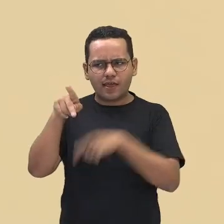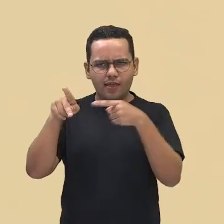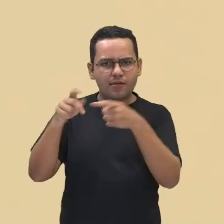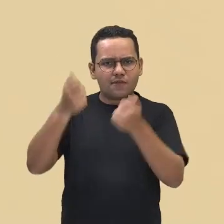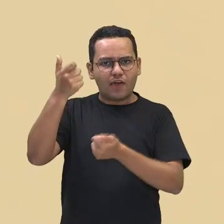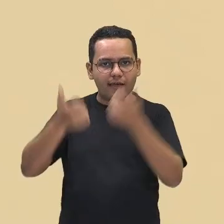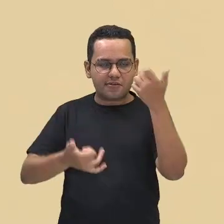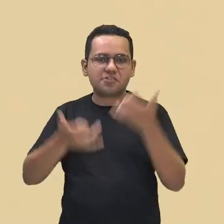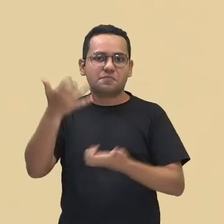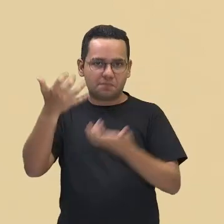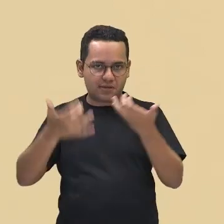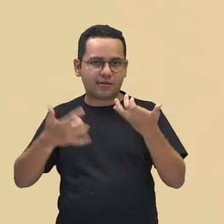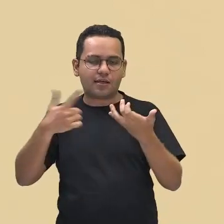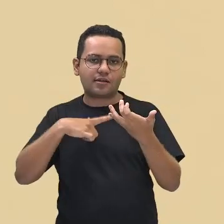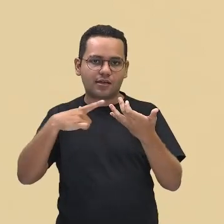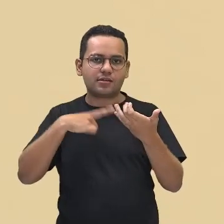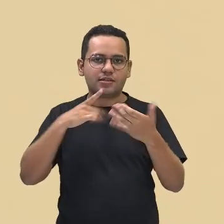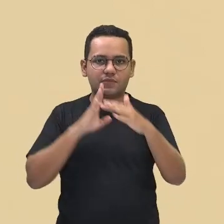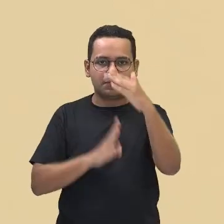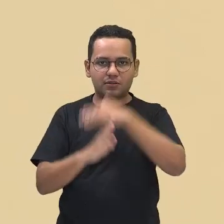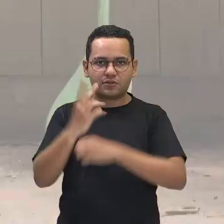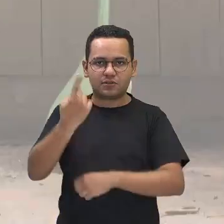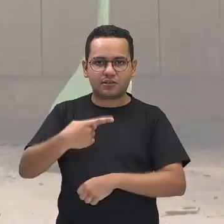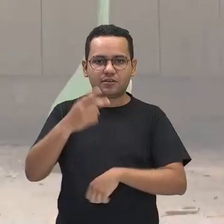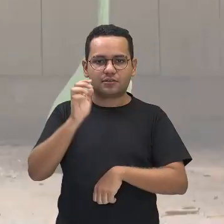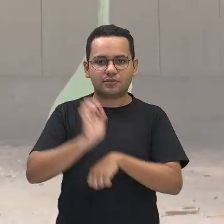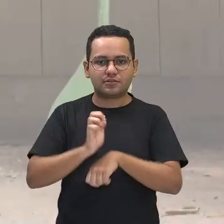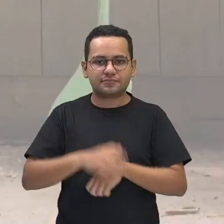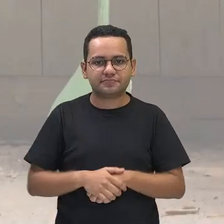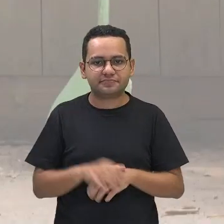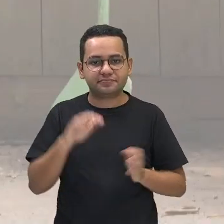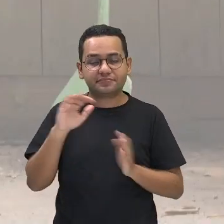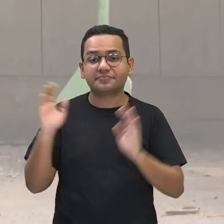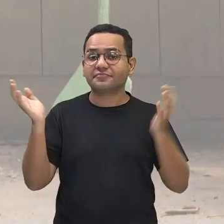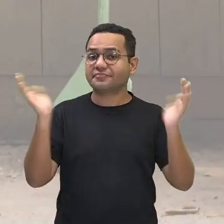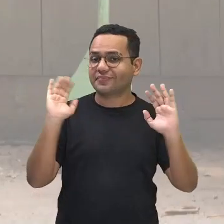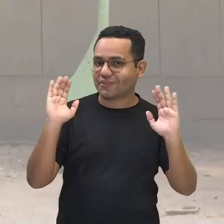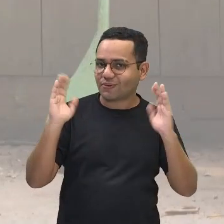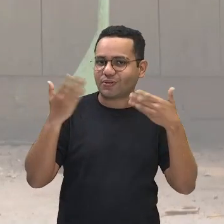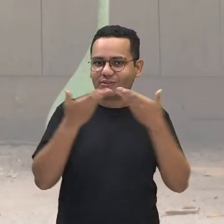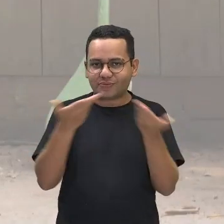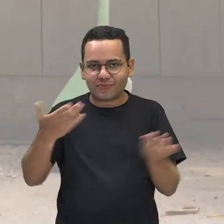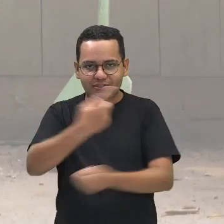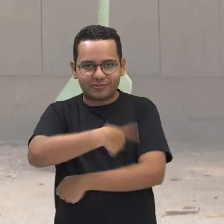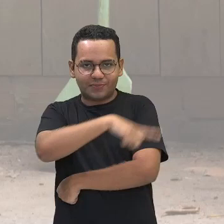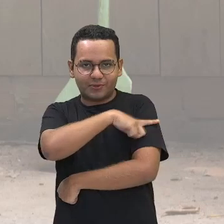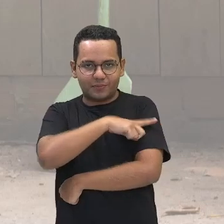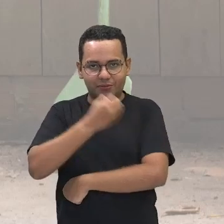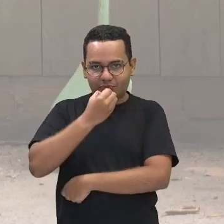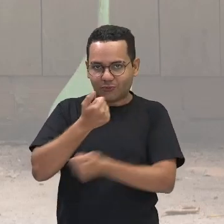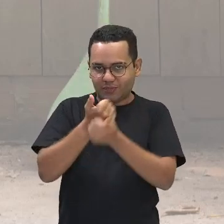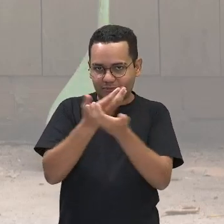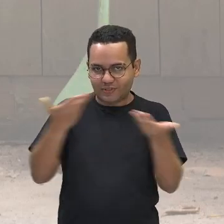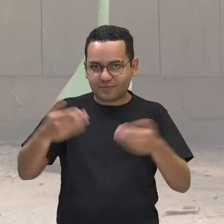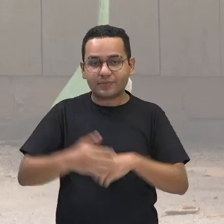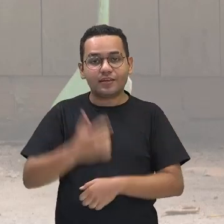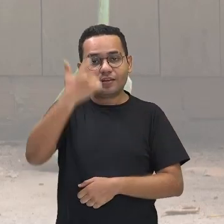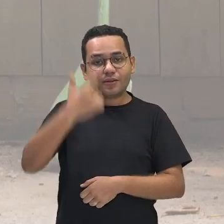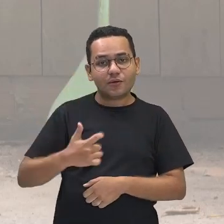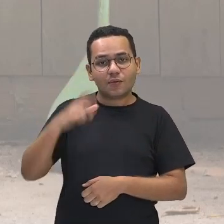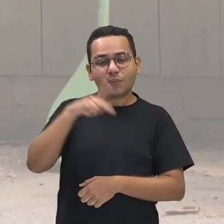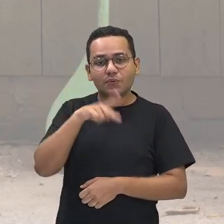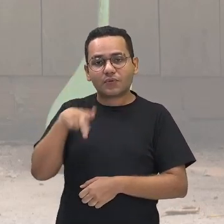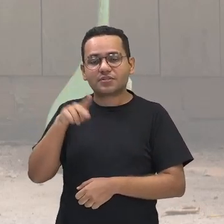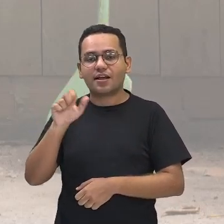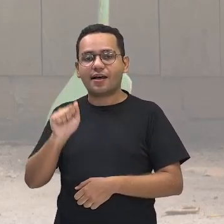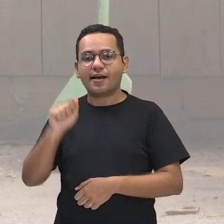ondas migratórias que ocorreram aqui no nosso estado. Olá, turma boa da primeira série, tudo bem com vocês? Eu sou o professor